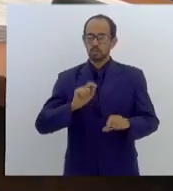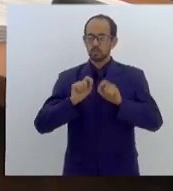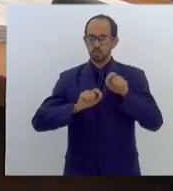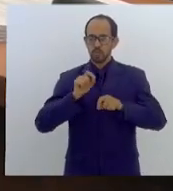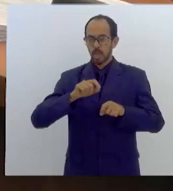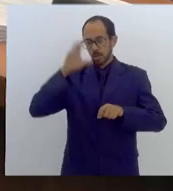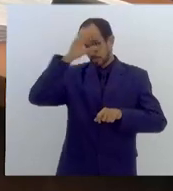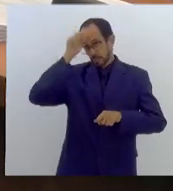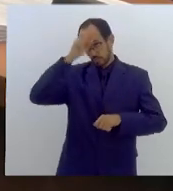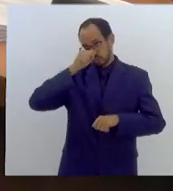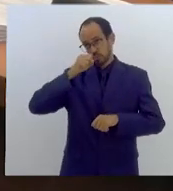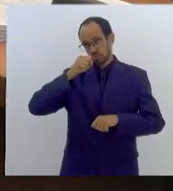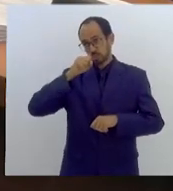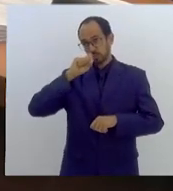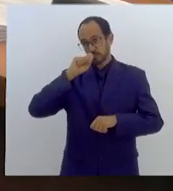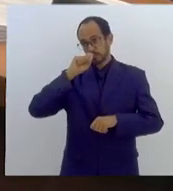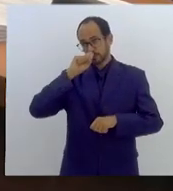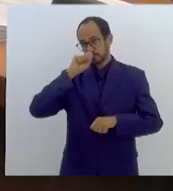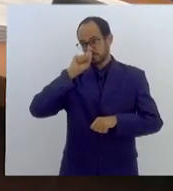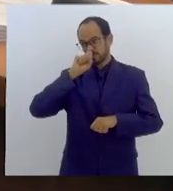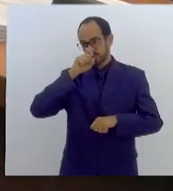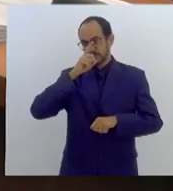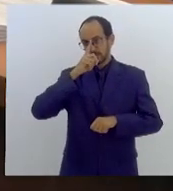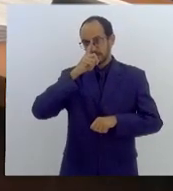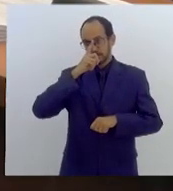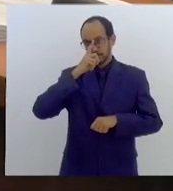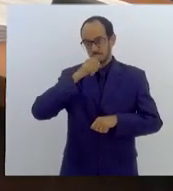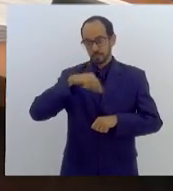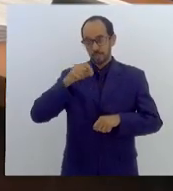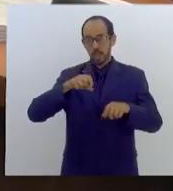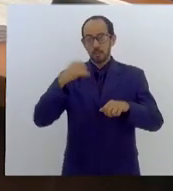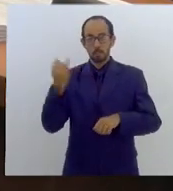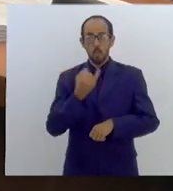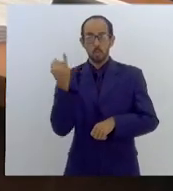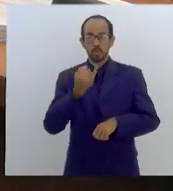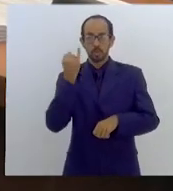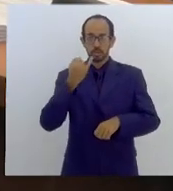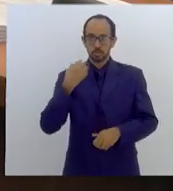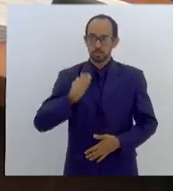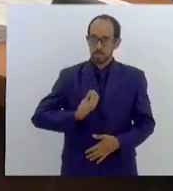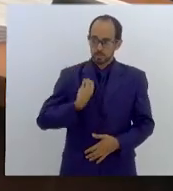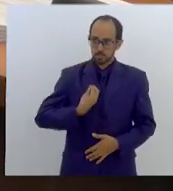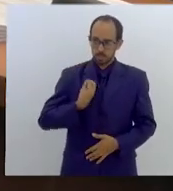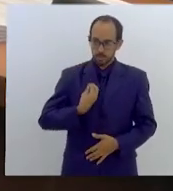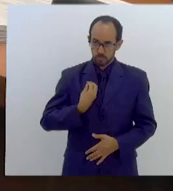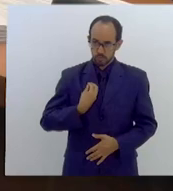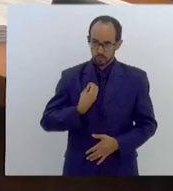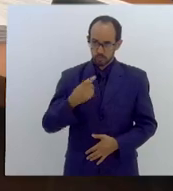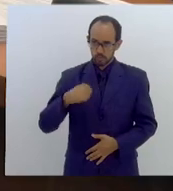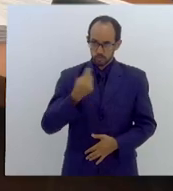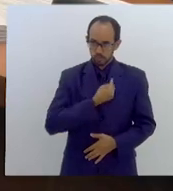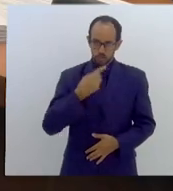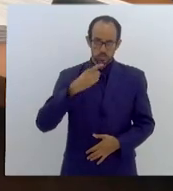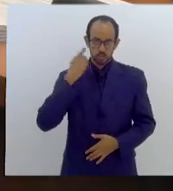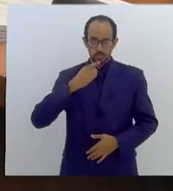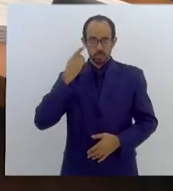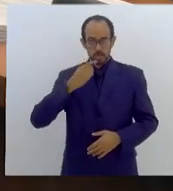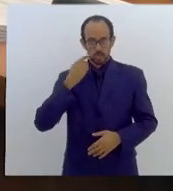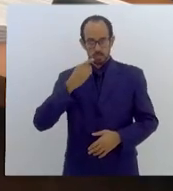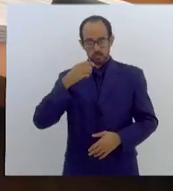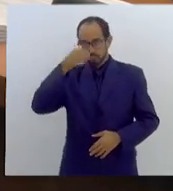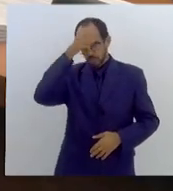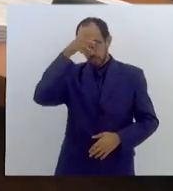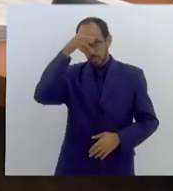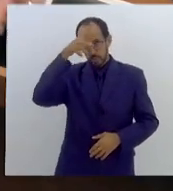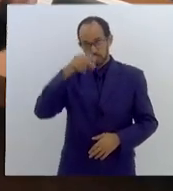aprendi muito em relação a tudo isso. A importância de participarmos, nós deputados, os prefeitos,